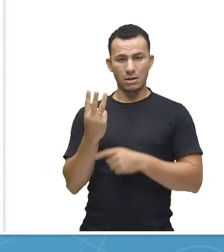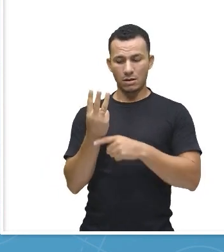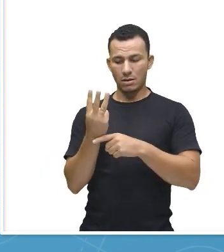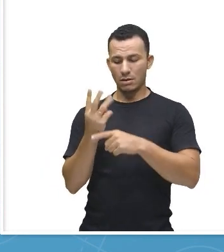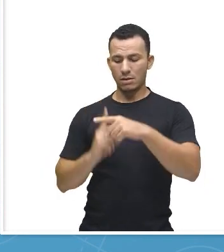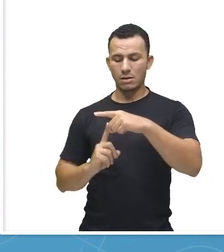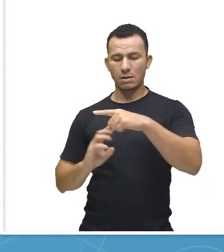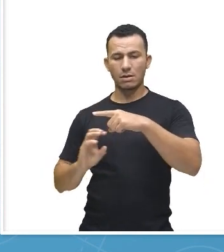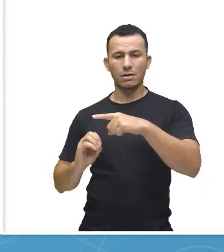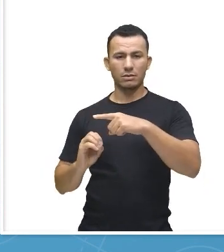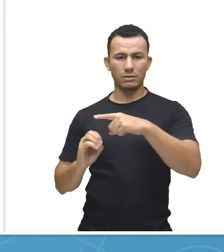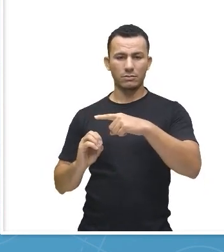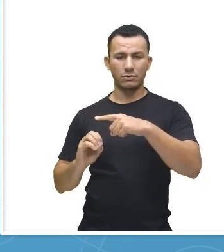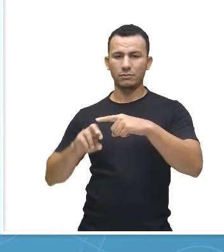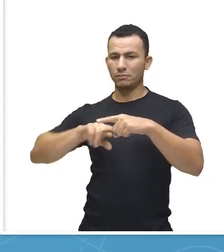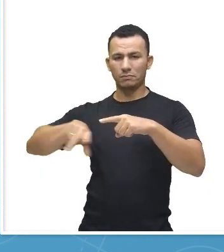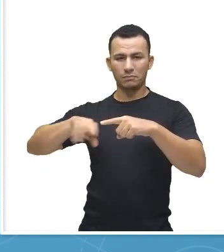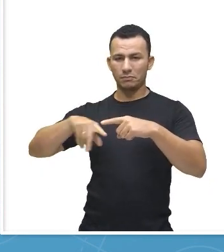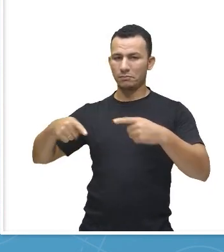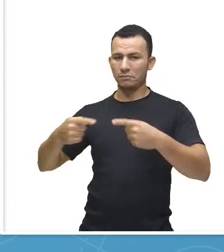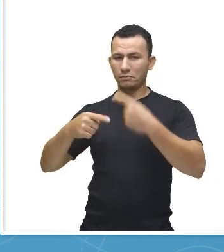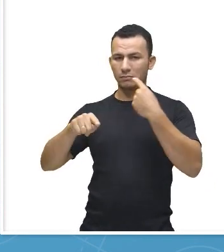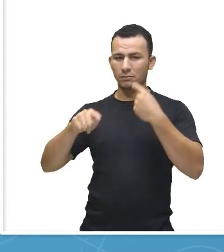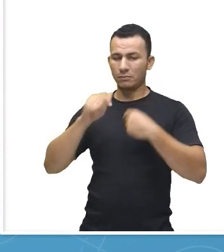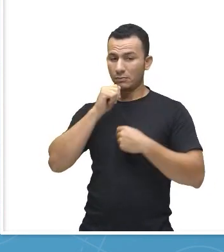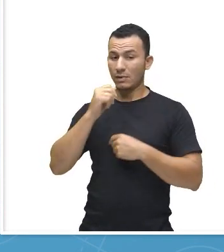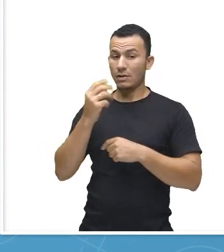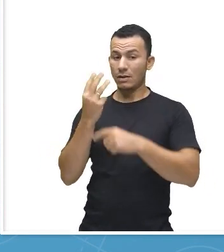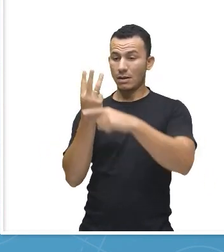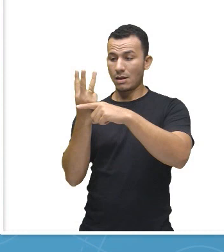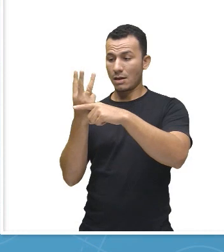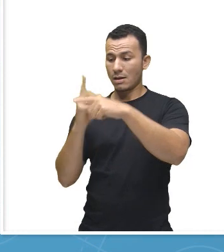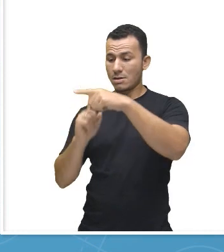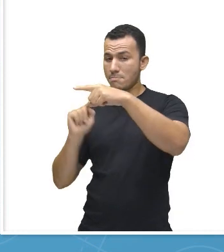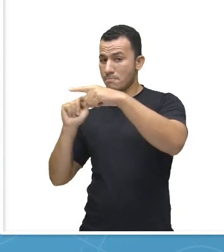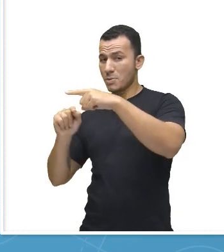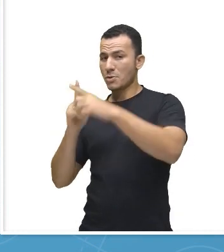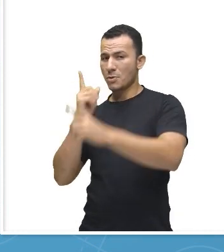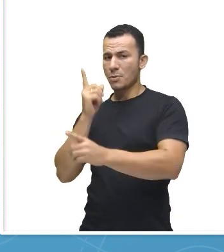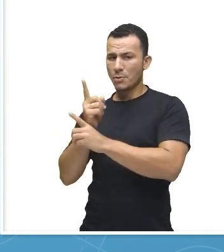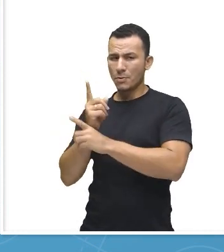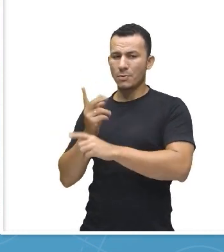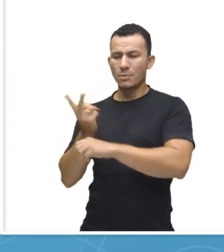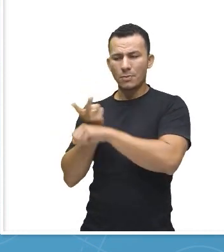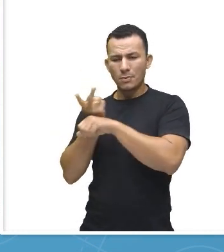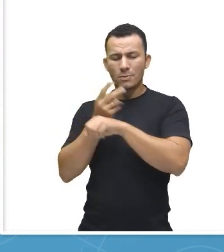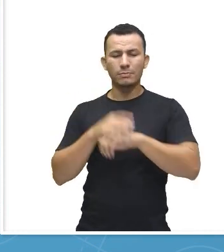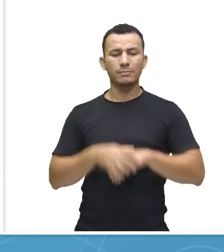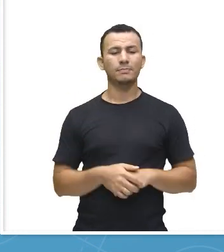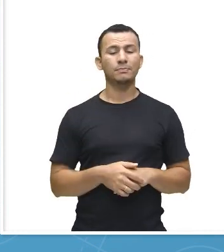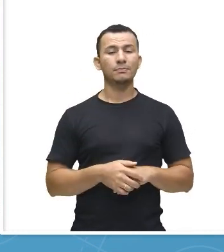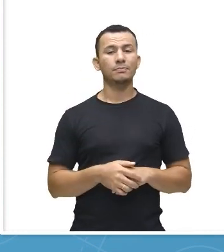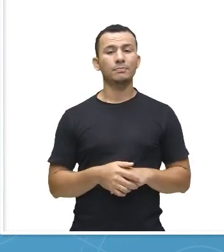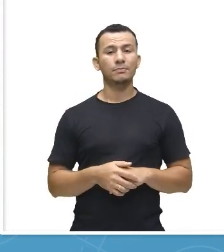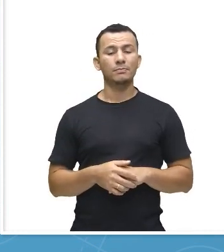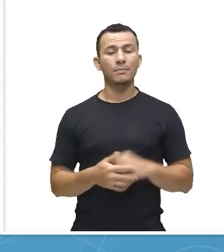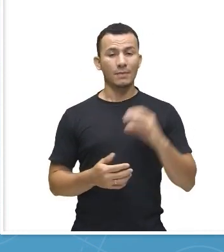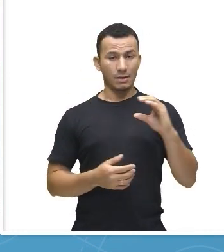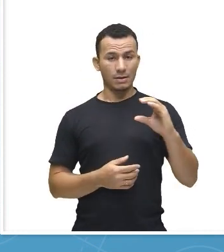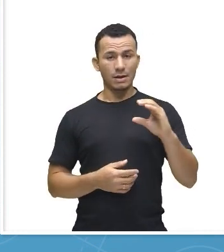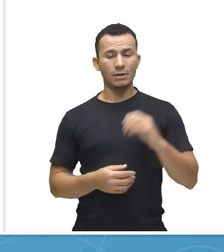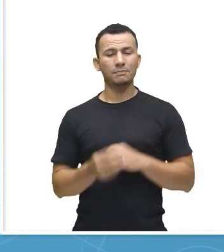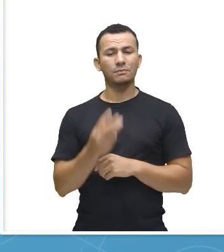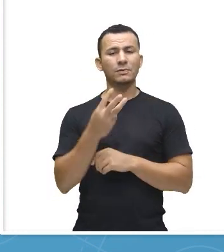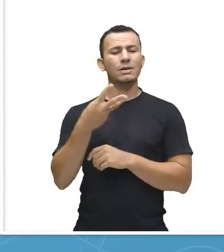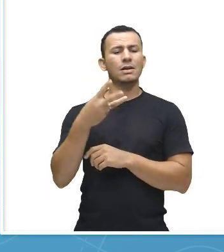décimos. Não é 3 milésimos, né? Então, letra B não é. O 30. Ora, o 30